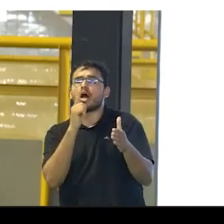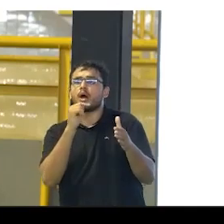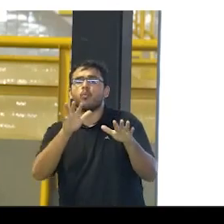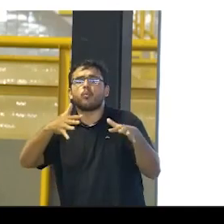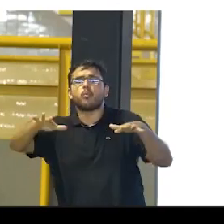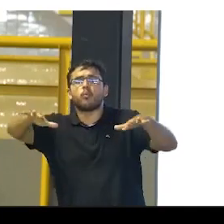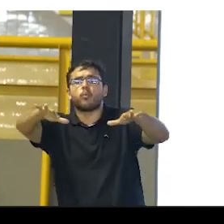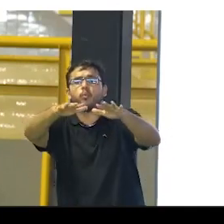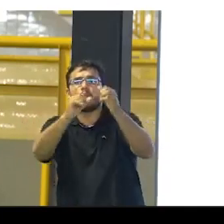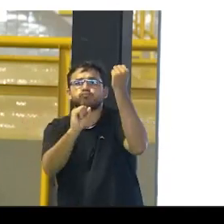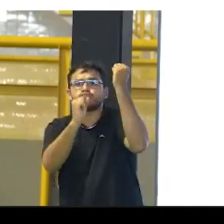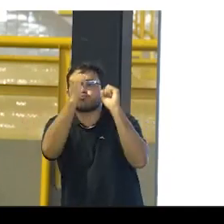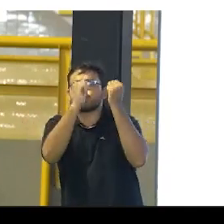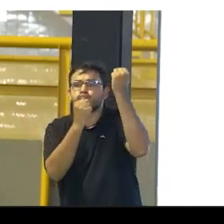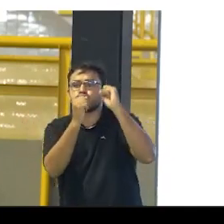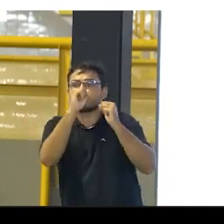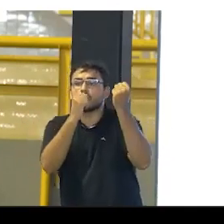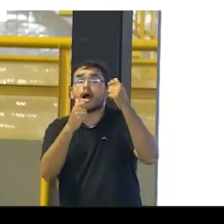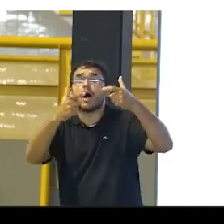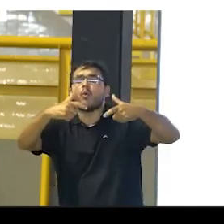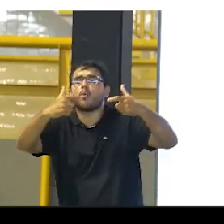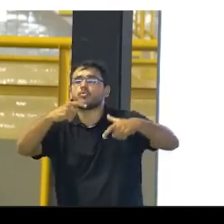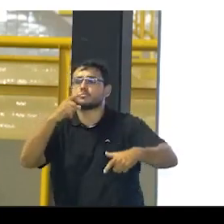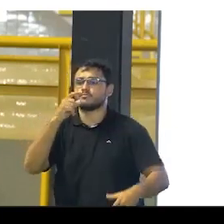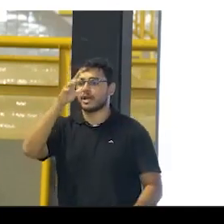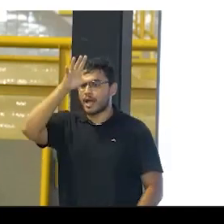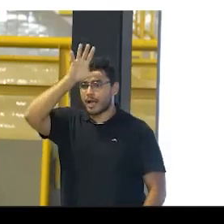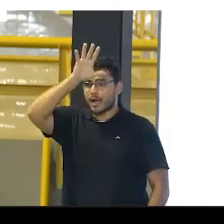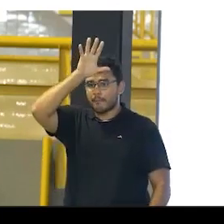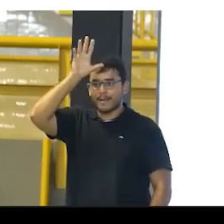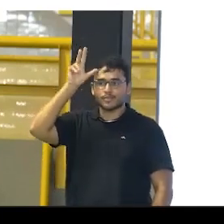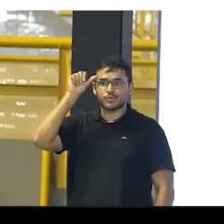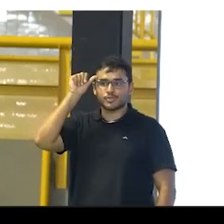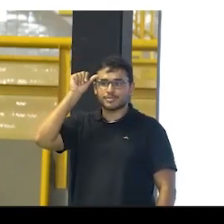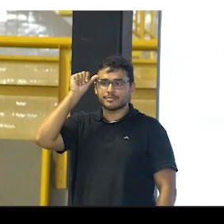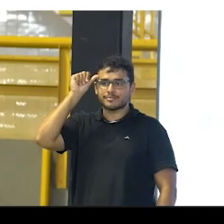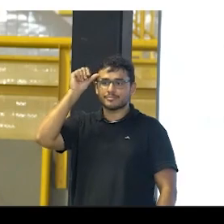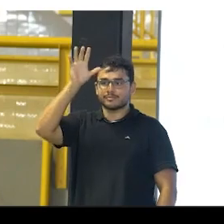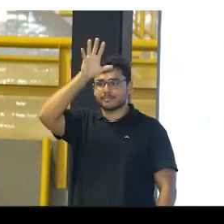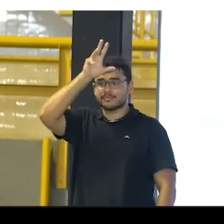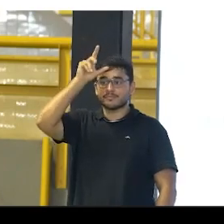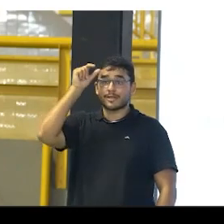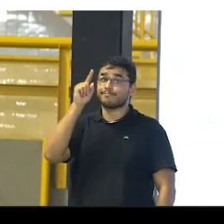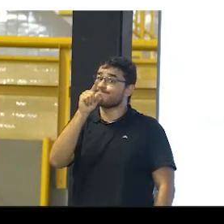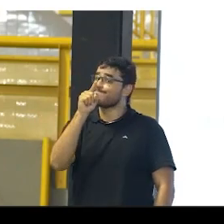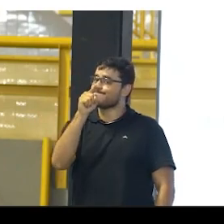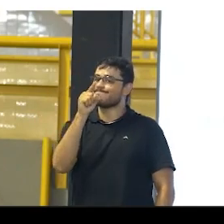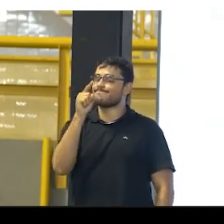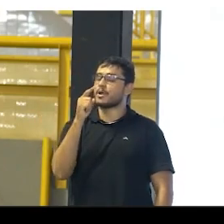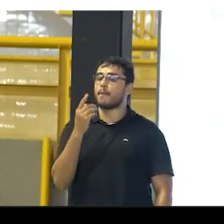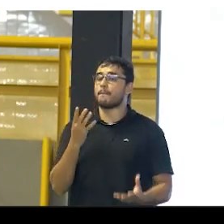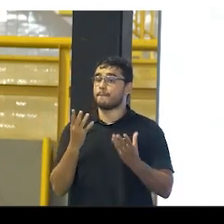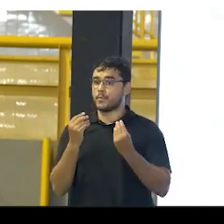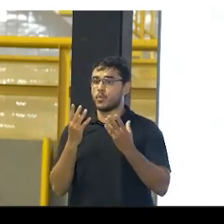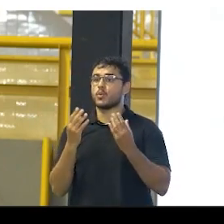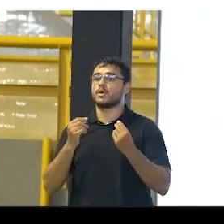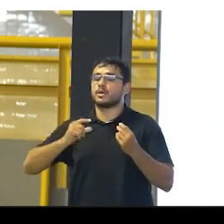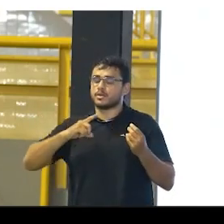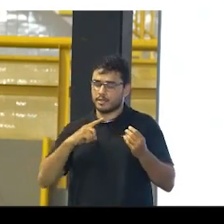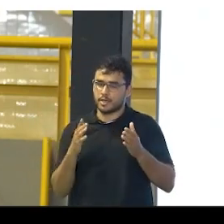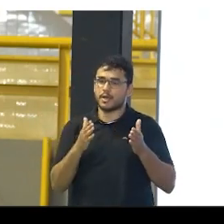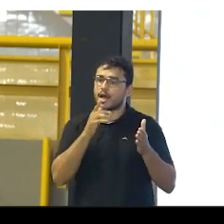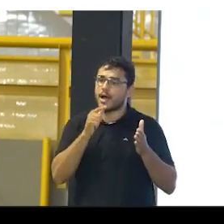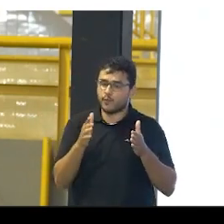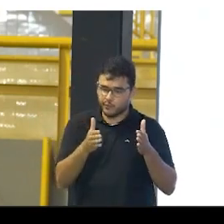planeta, que é a região amazônica. A gente precisa construir mais Belo